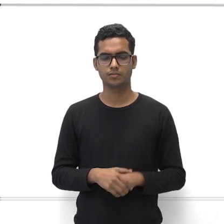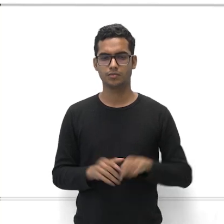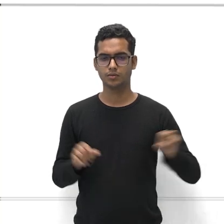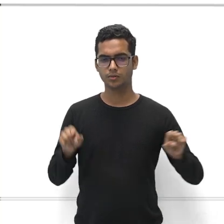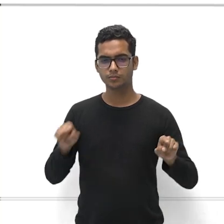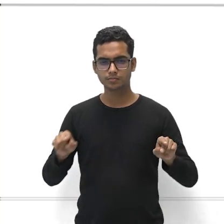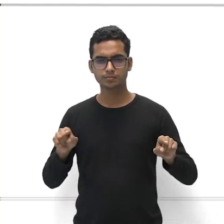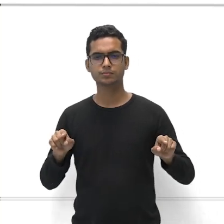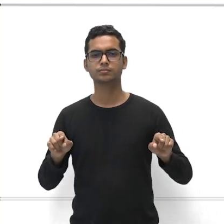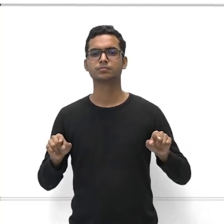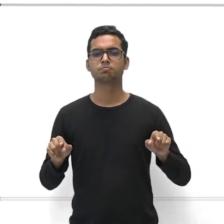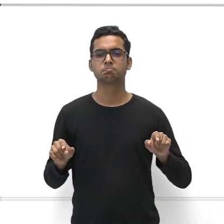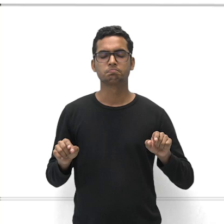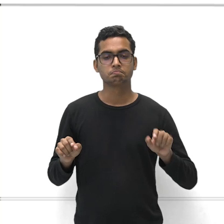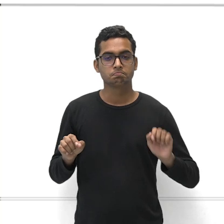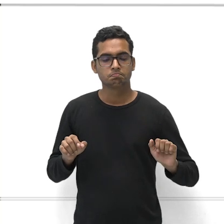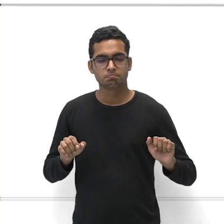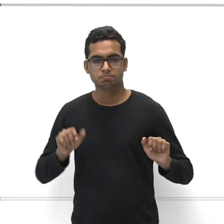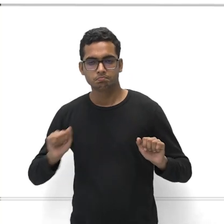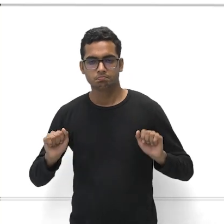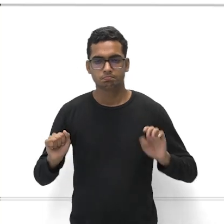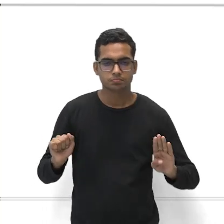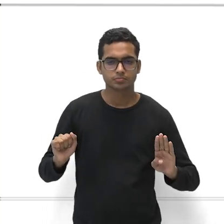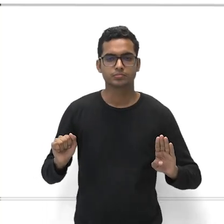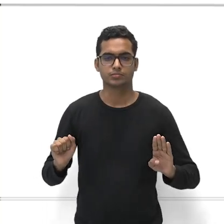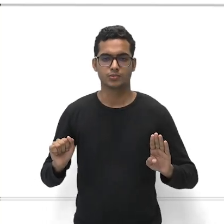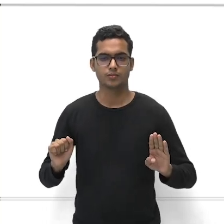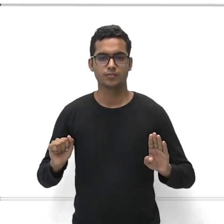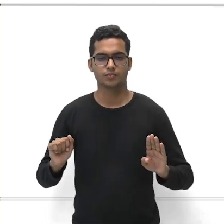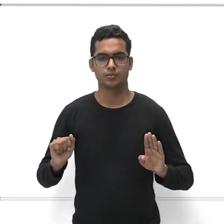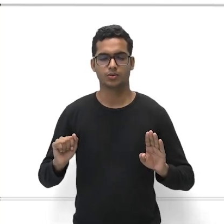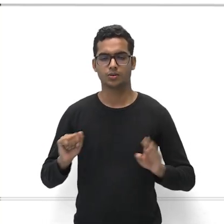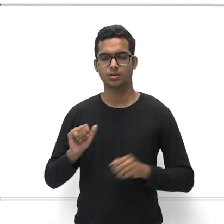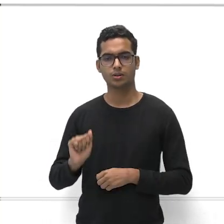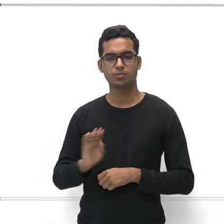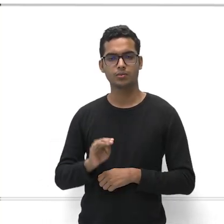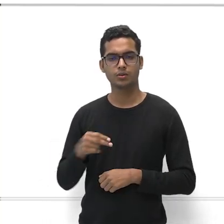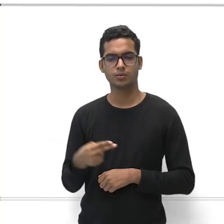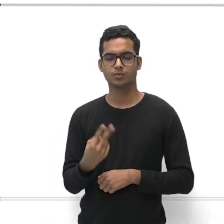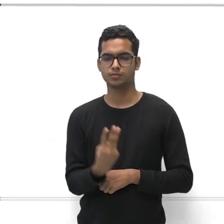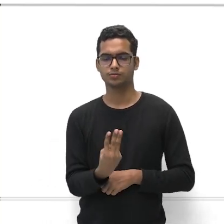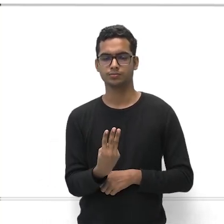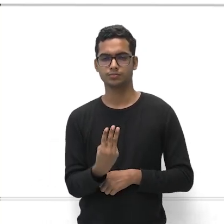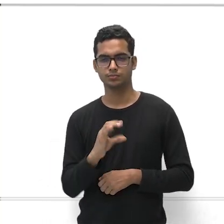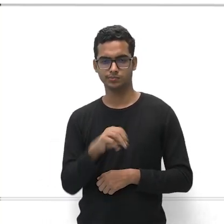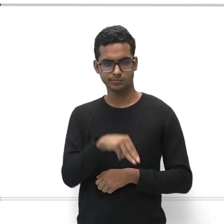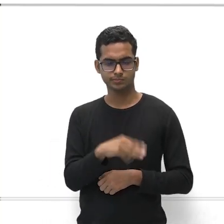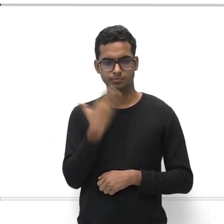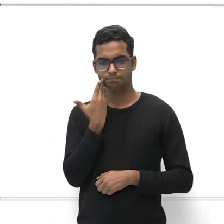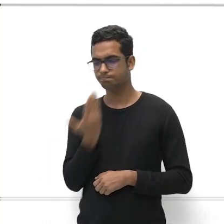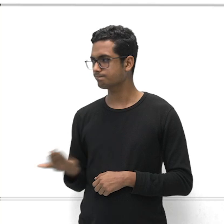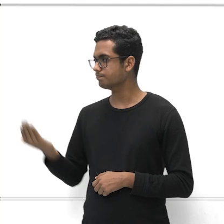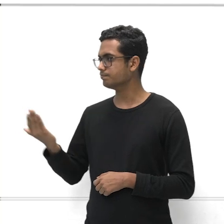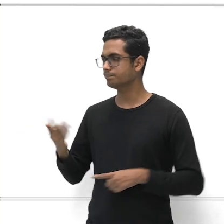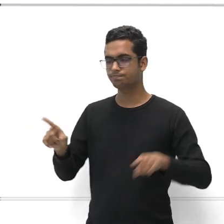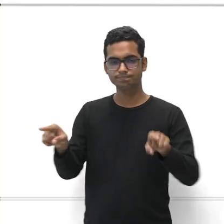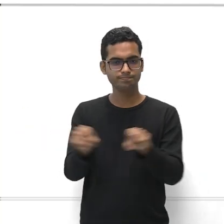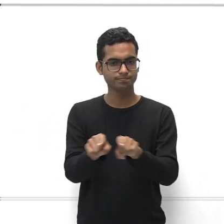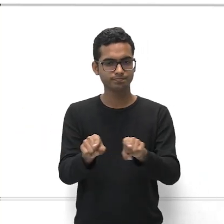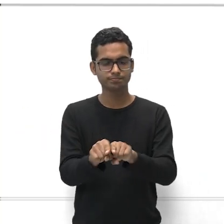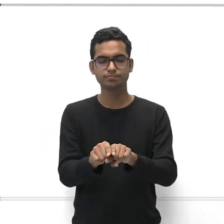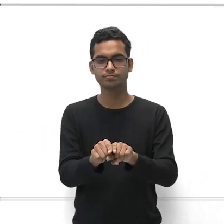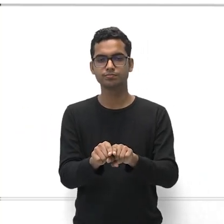centímetros. Então, necessariamente, para que seja um quadrado, os outros três lados, né, também devem medir 3 centímetros.